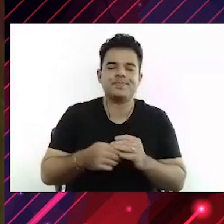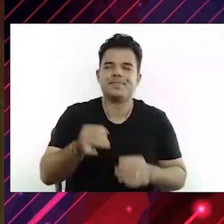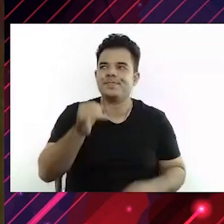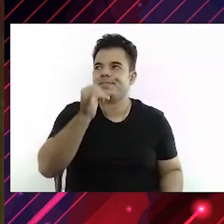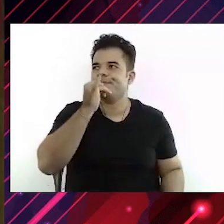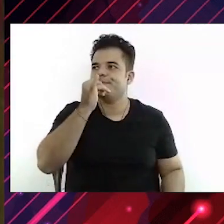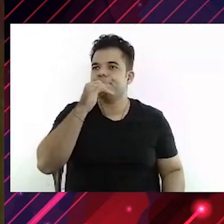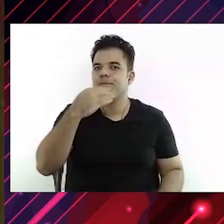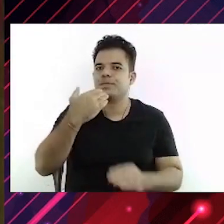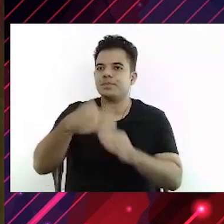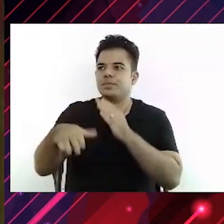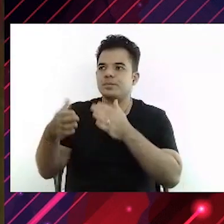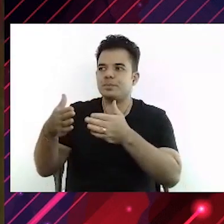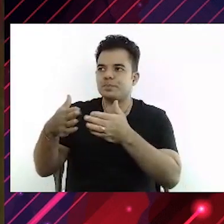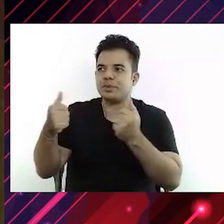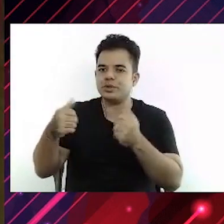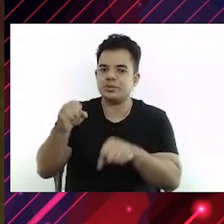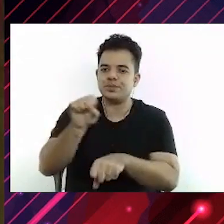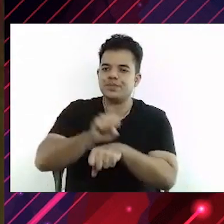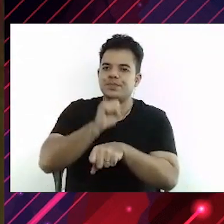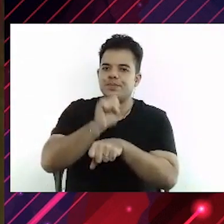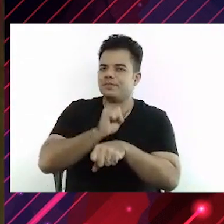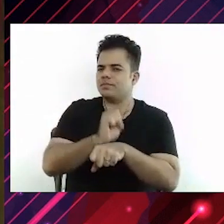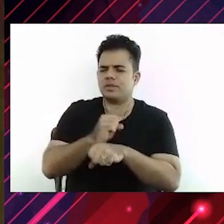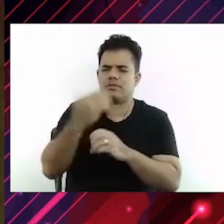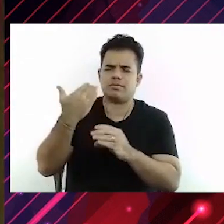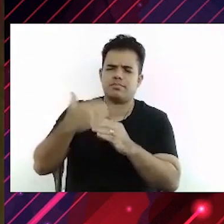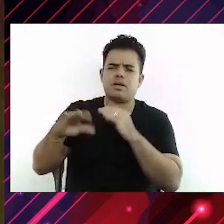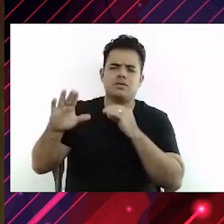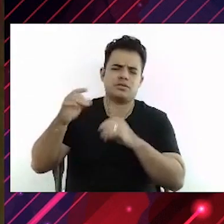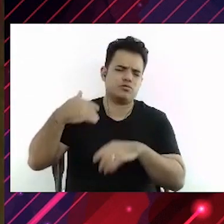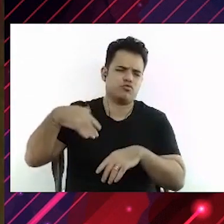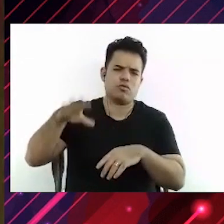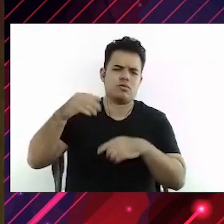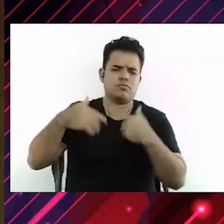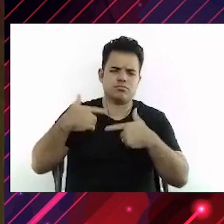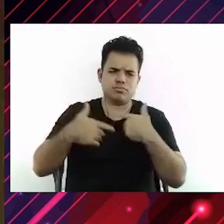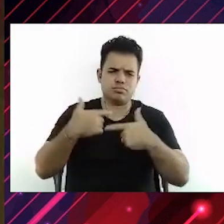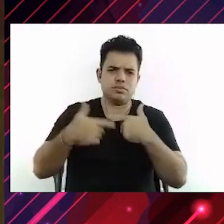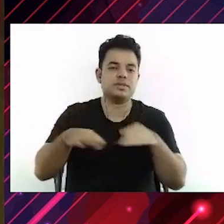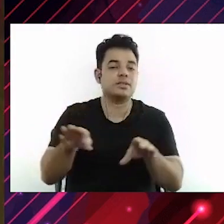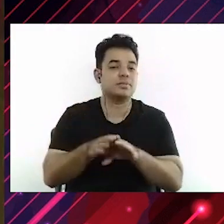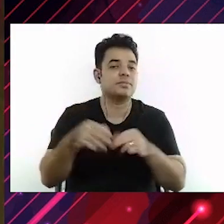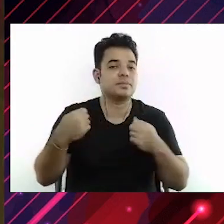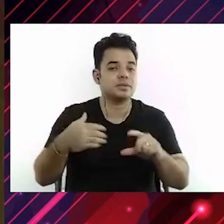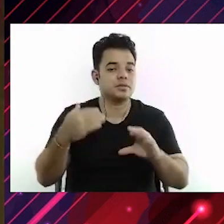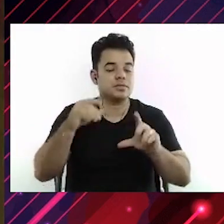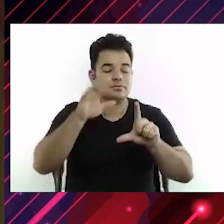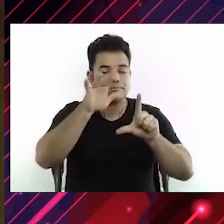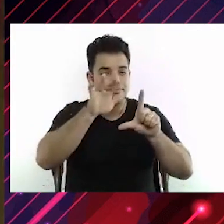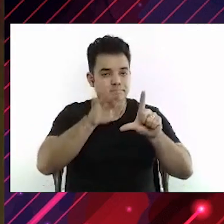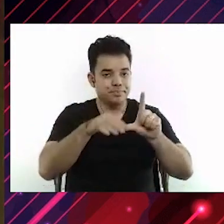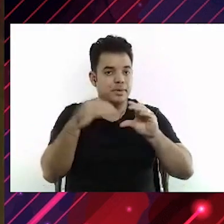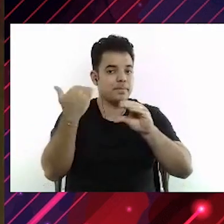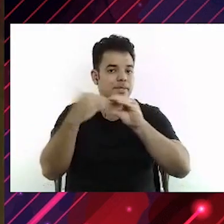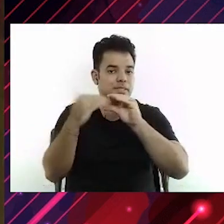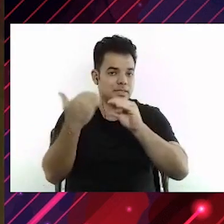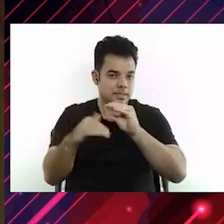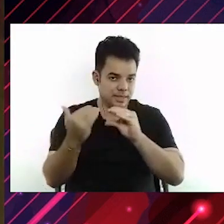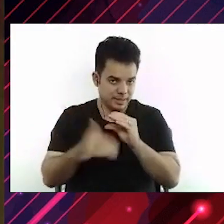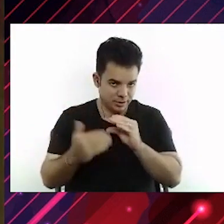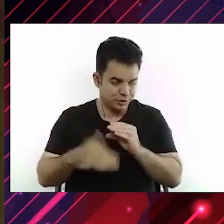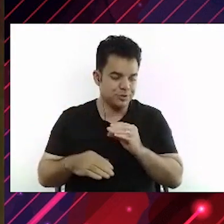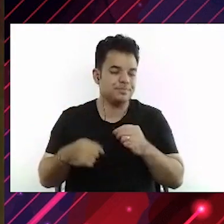requisição e espera já receber. E nesse sentido, você precisa de um broker de mensagens, que é o sistema que vai pegar suas mensagens